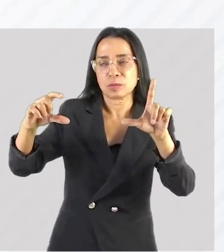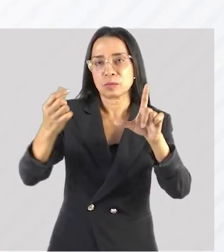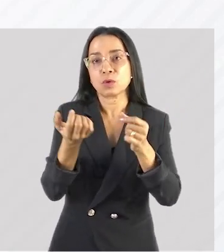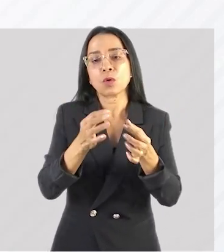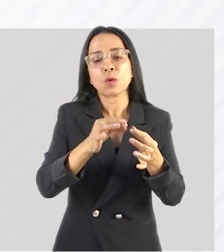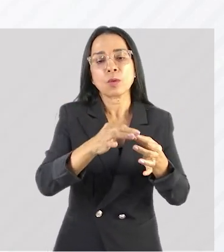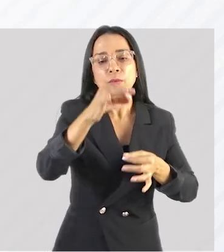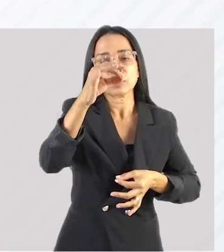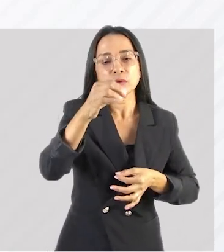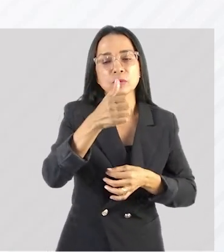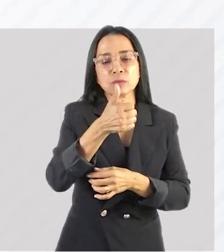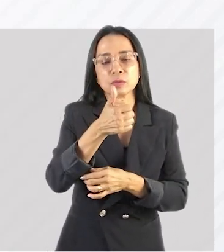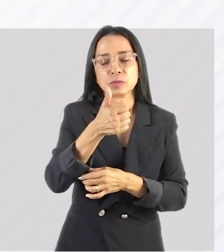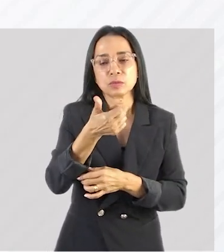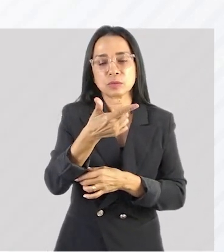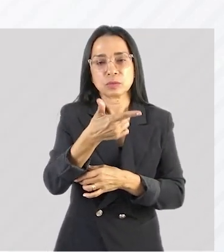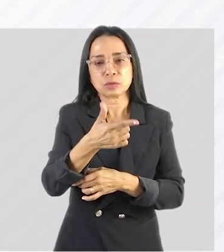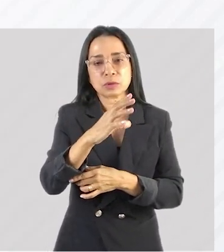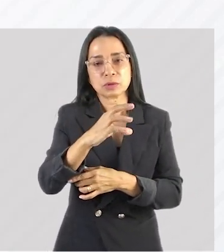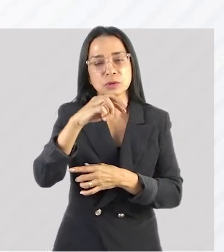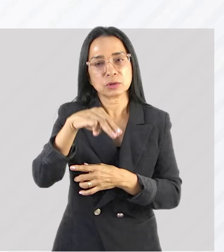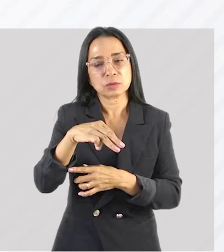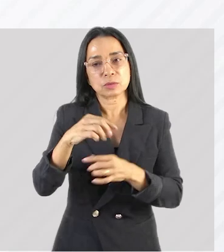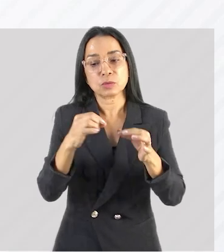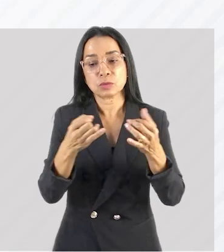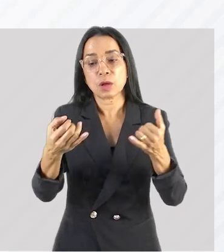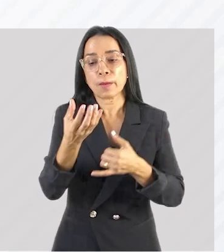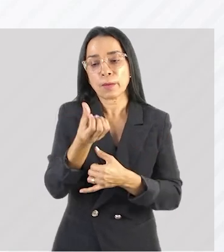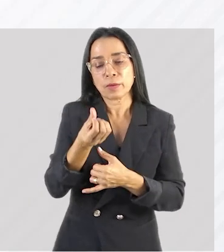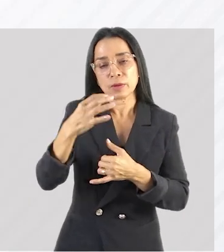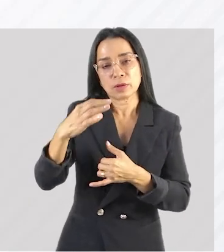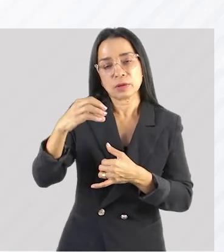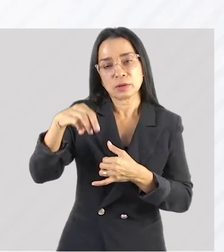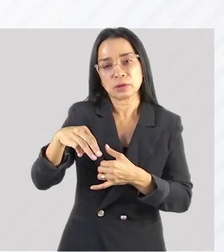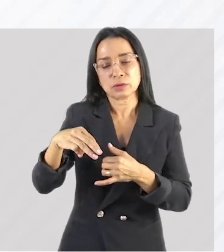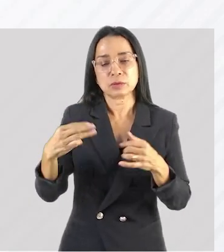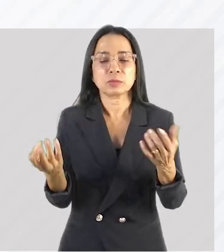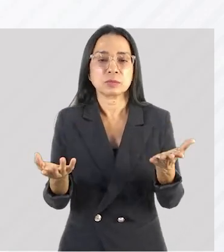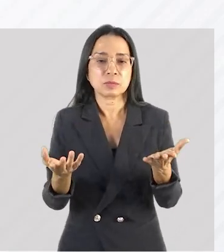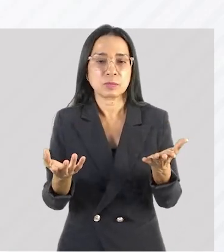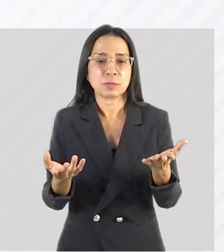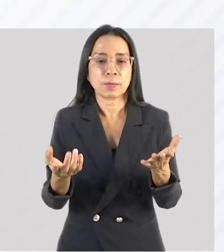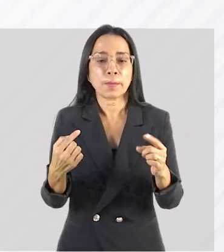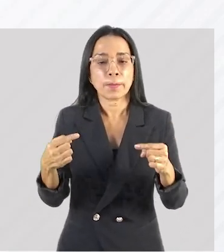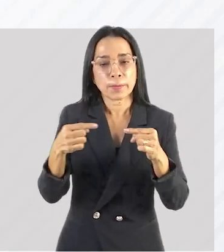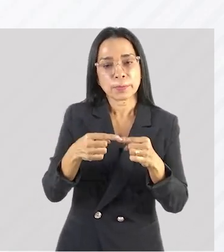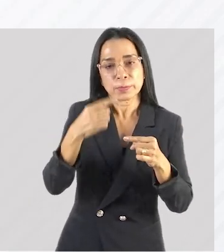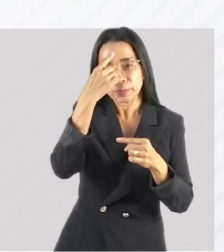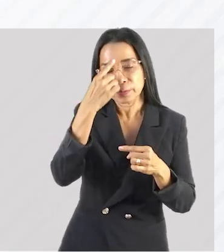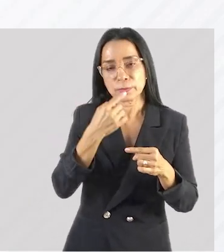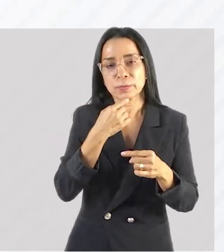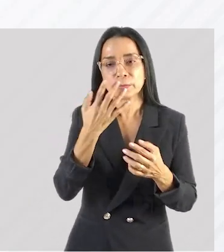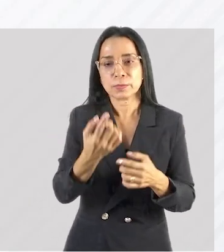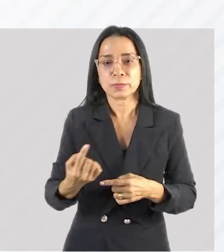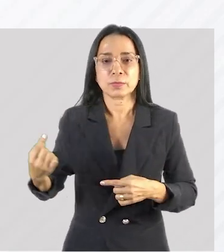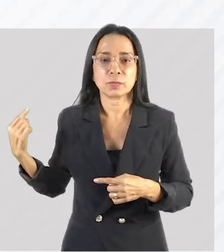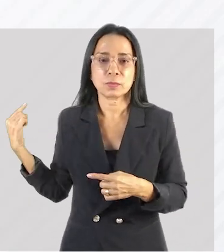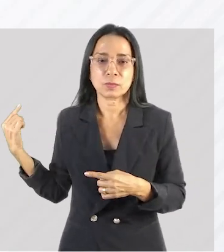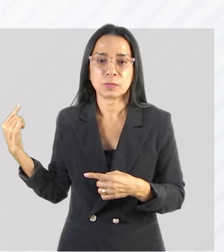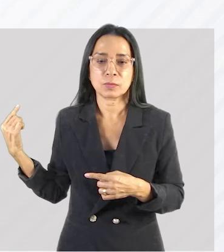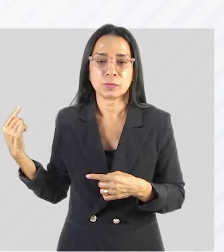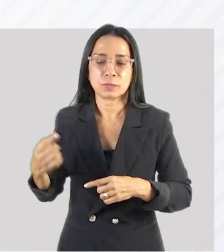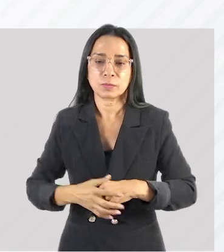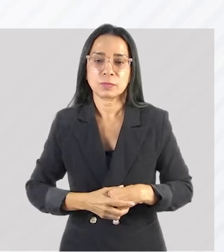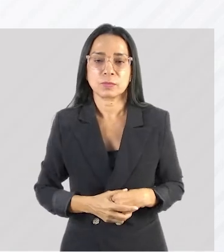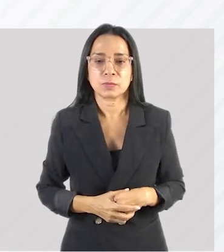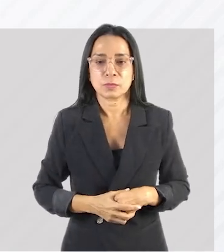6 centímetros cada um, conforme a figura. A área da figura sombreada no quadro é